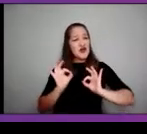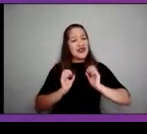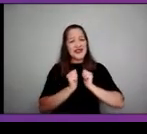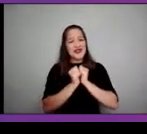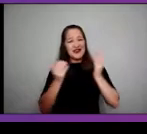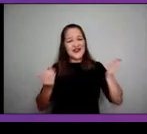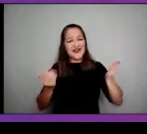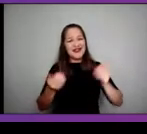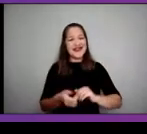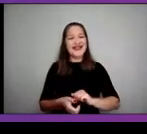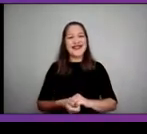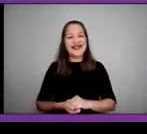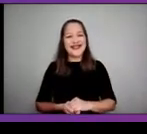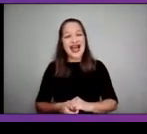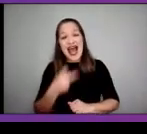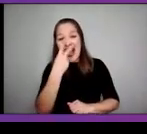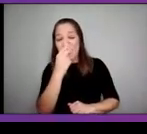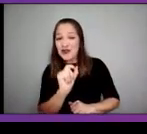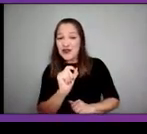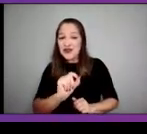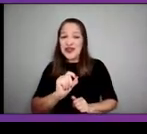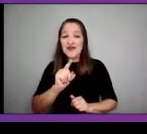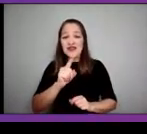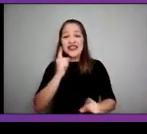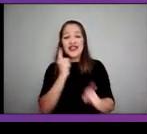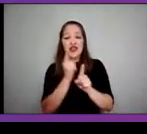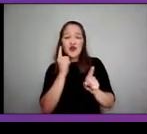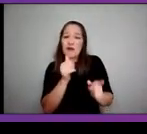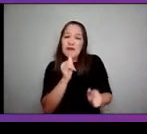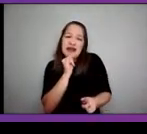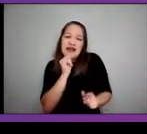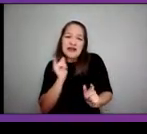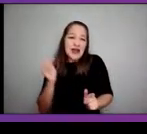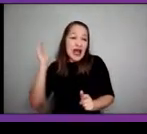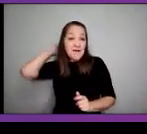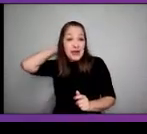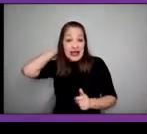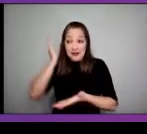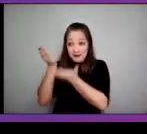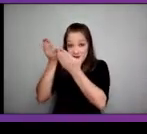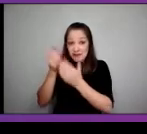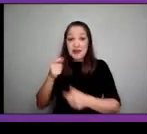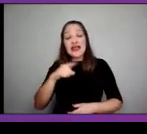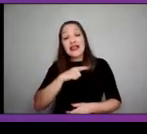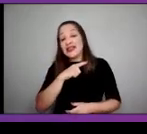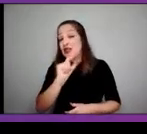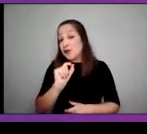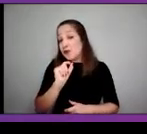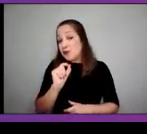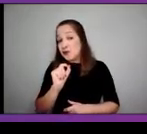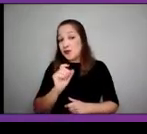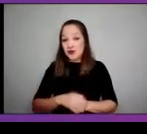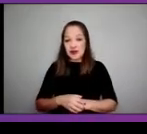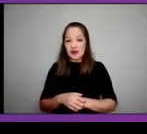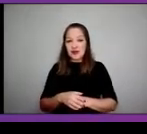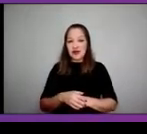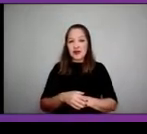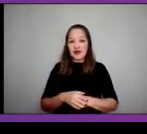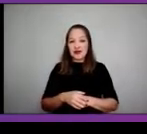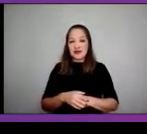né Eu acho que quando você encontra aqui por exemplo em Belém você tem uma uma dezena de unidades